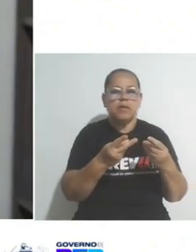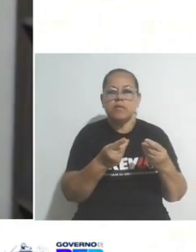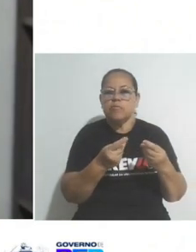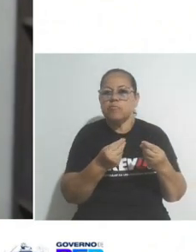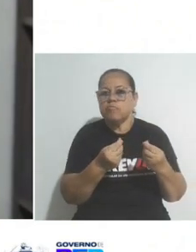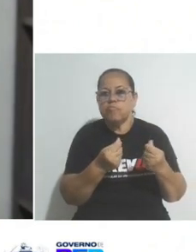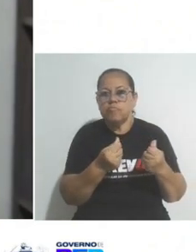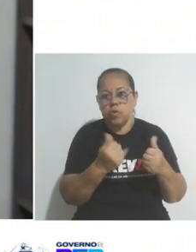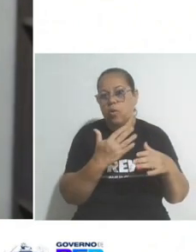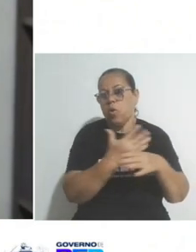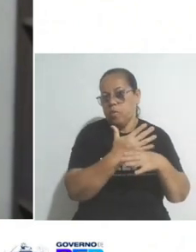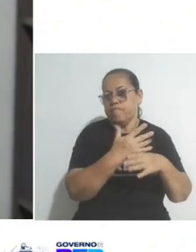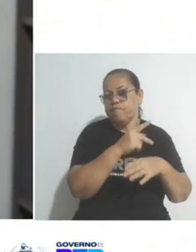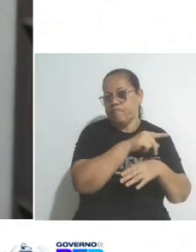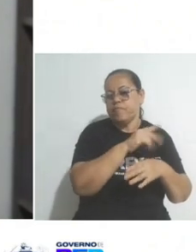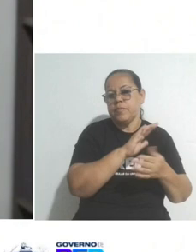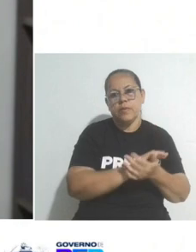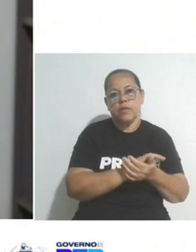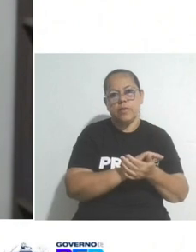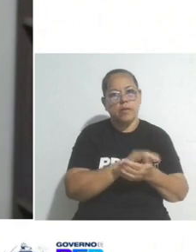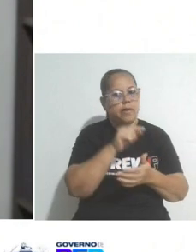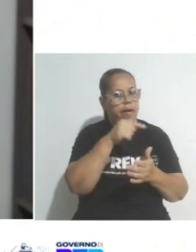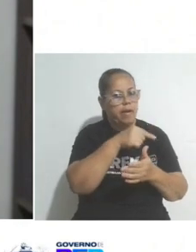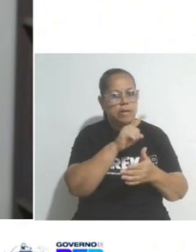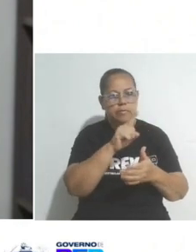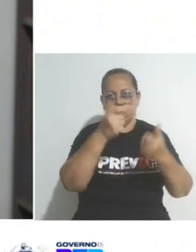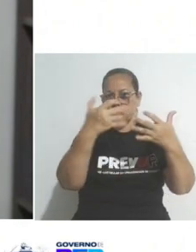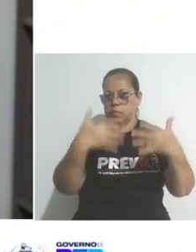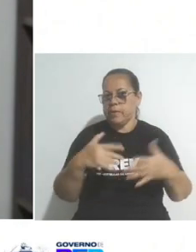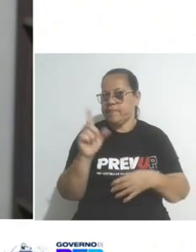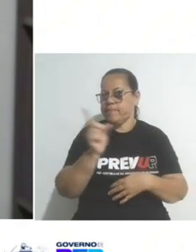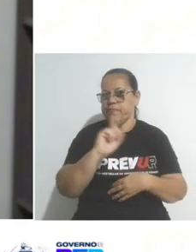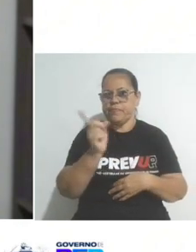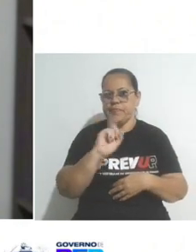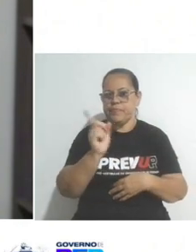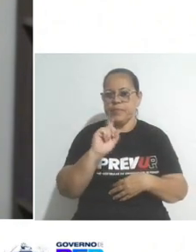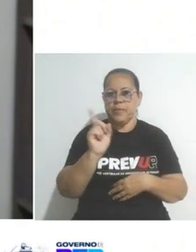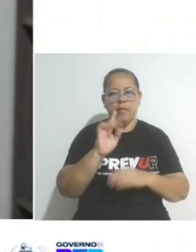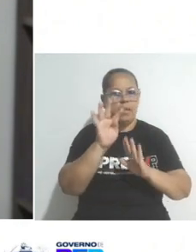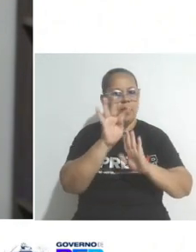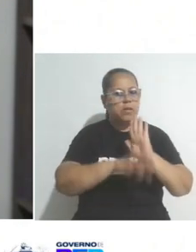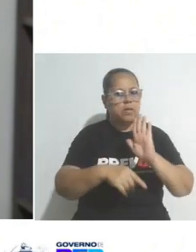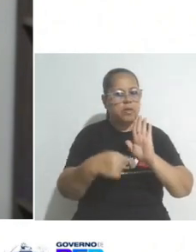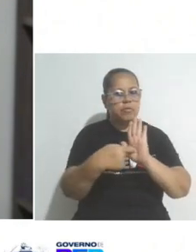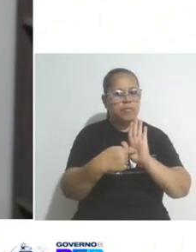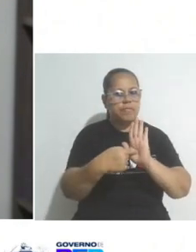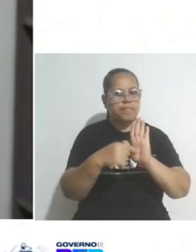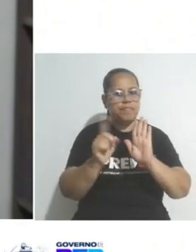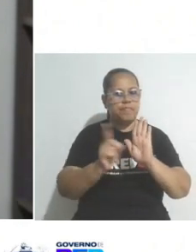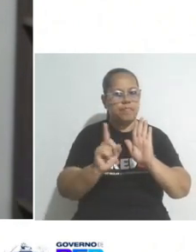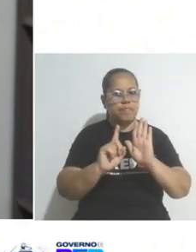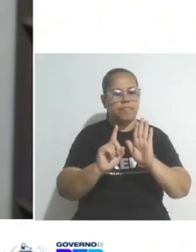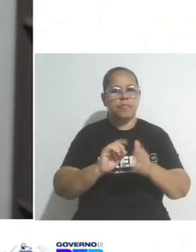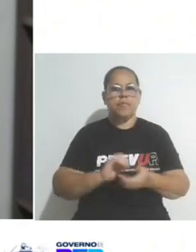especificamente urbano não é disso que estamos tratando no texto de referência